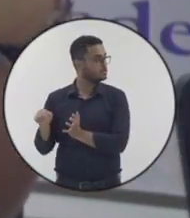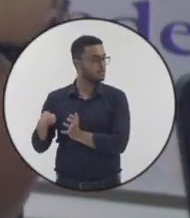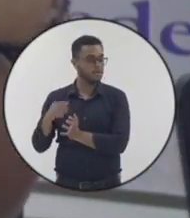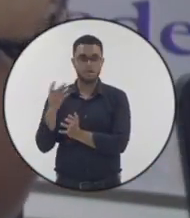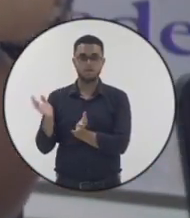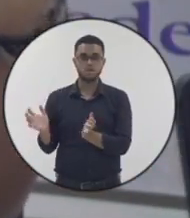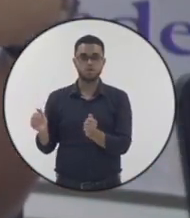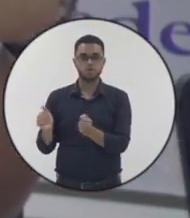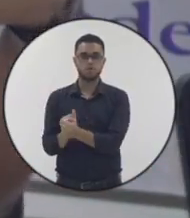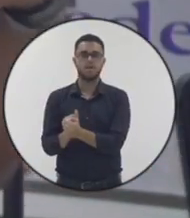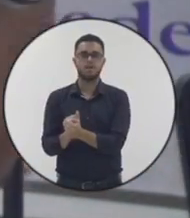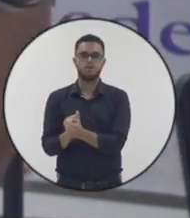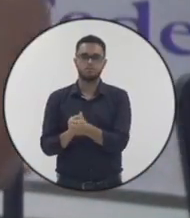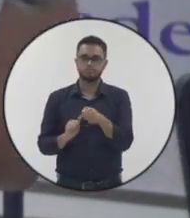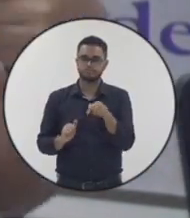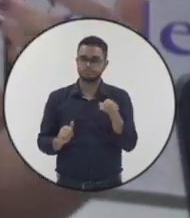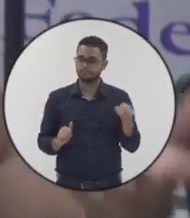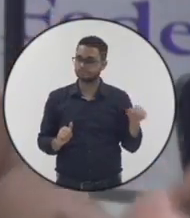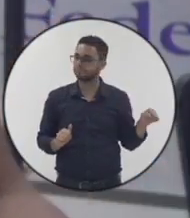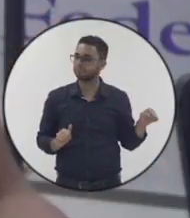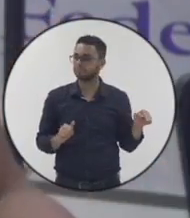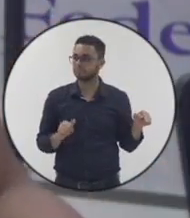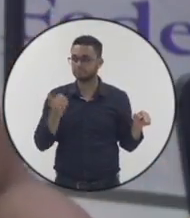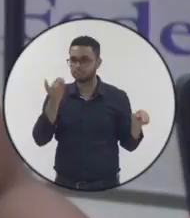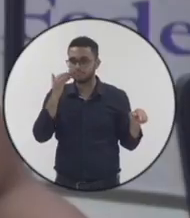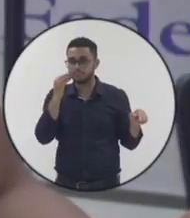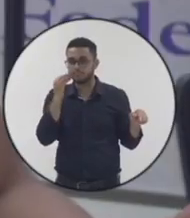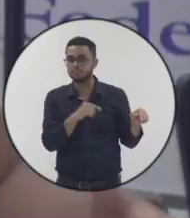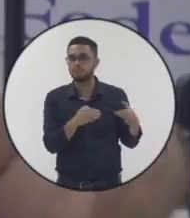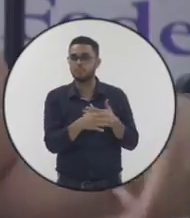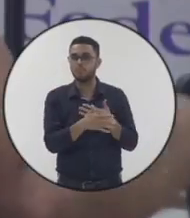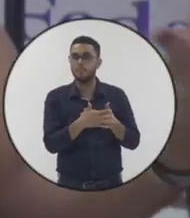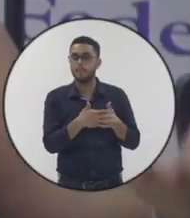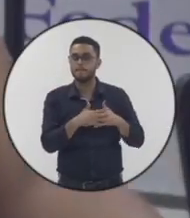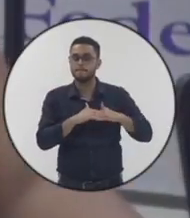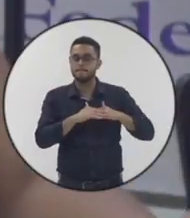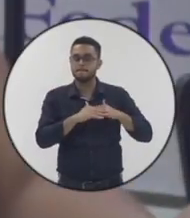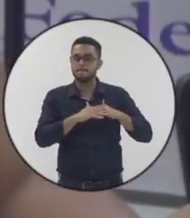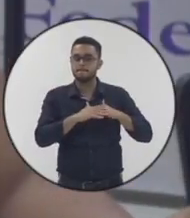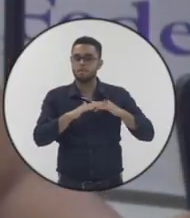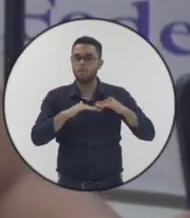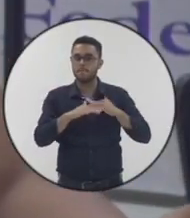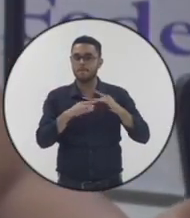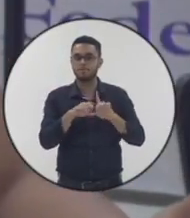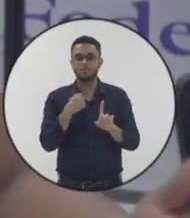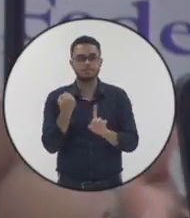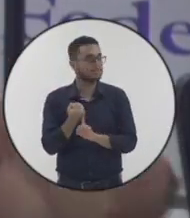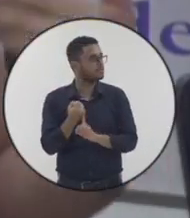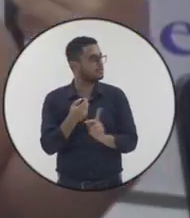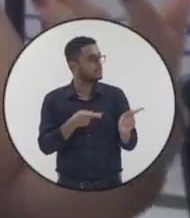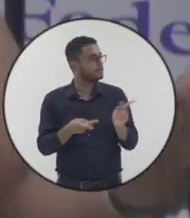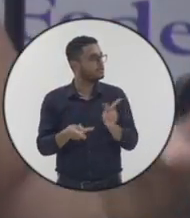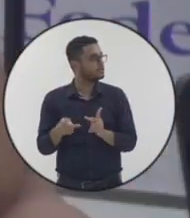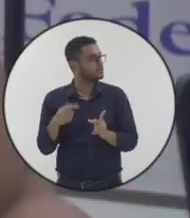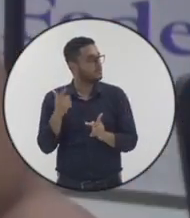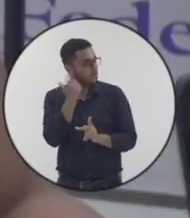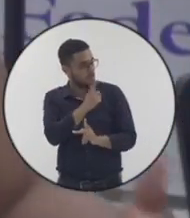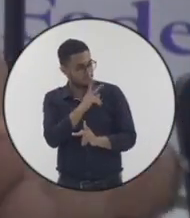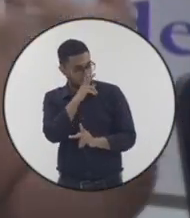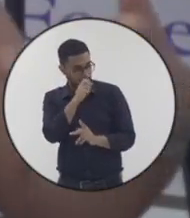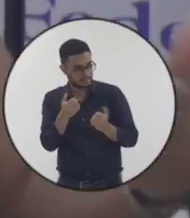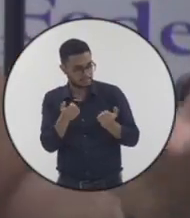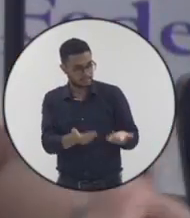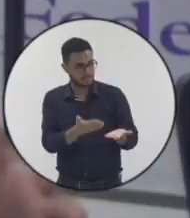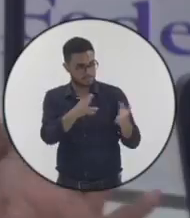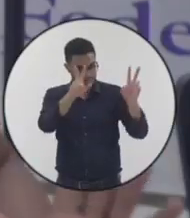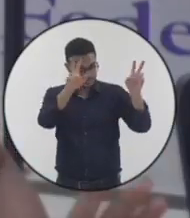com essa expertise que o movimento social trazia também, para daí, então, fortalecer essa pauta e,